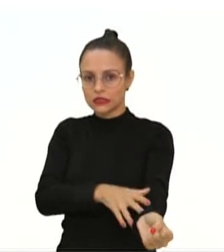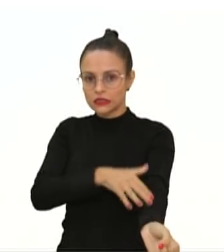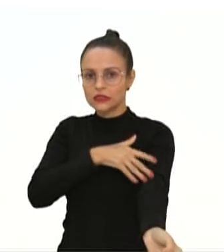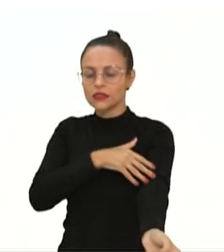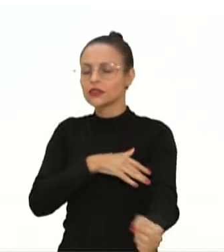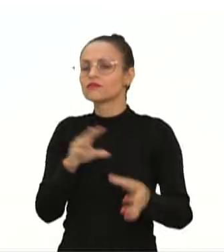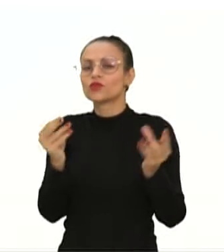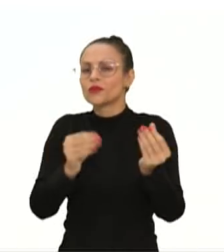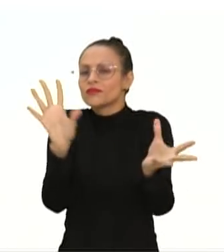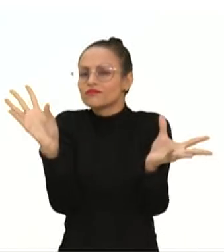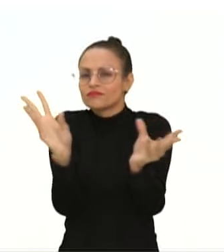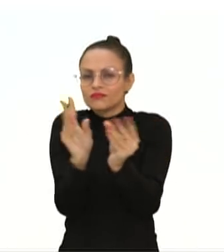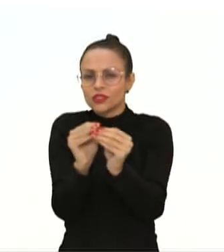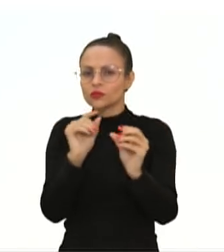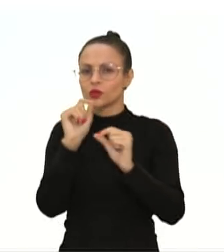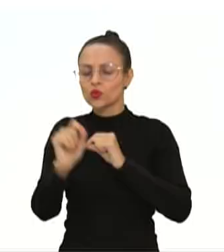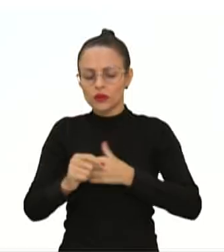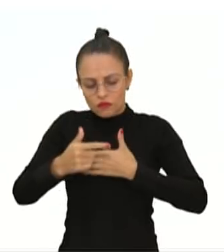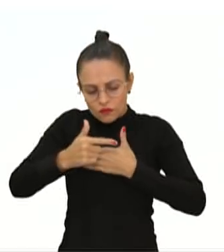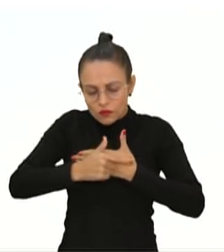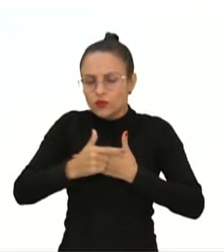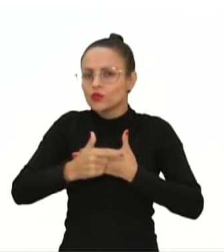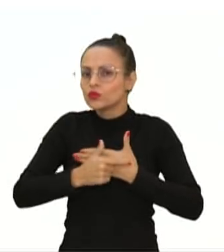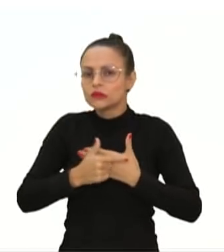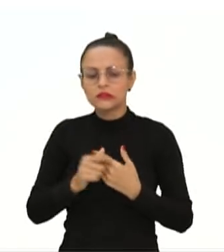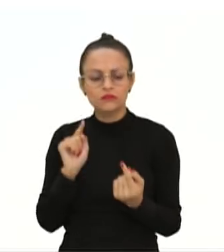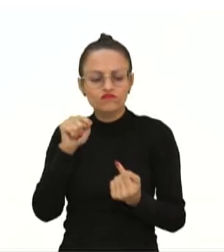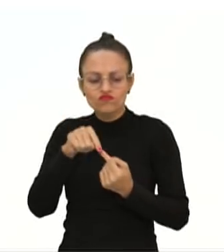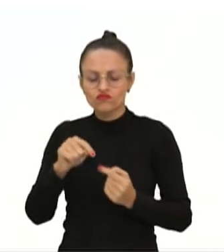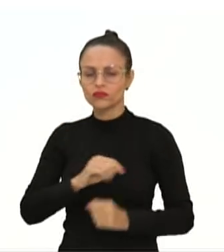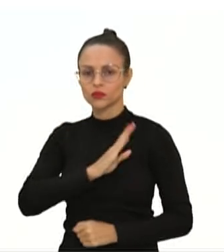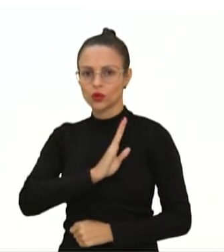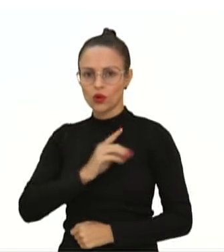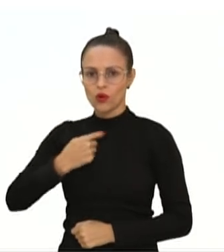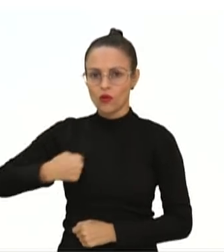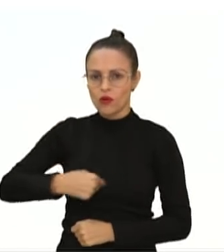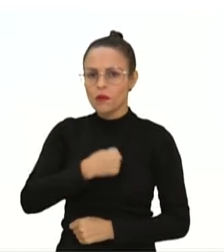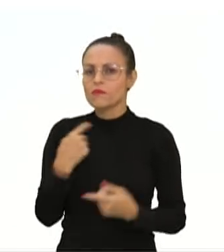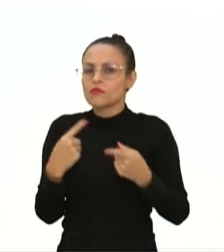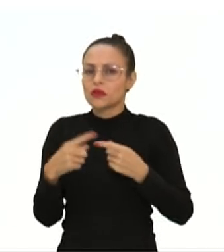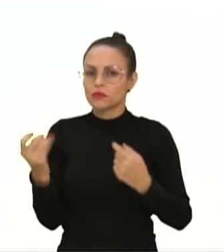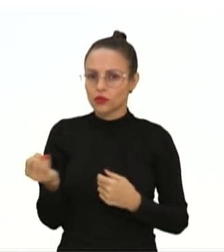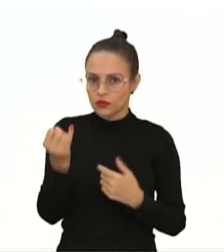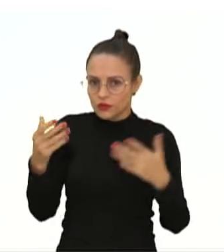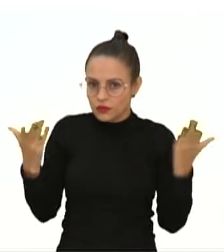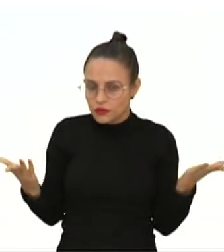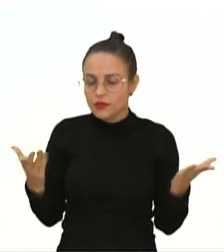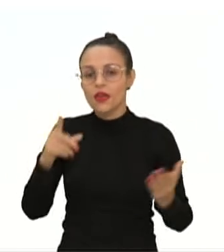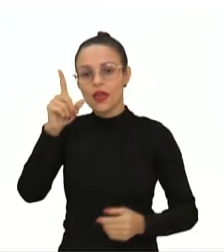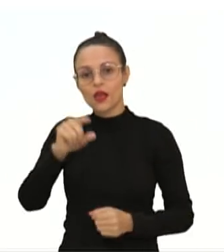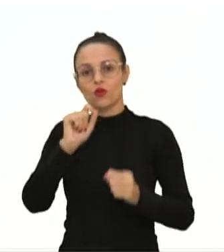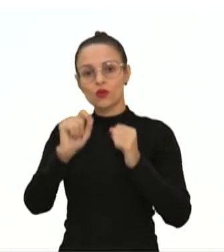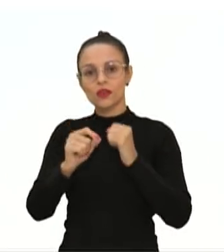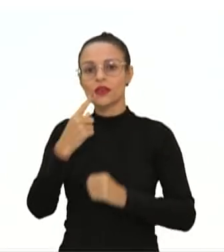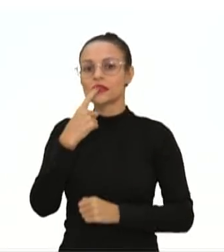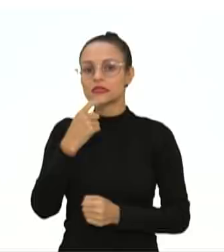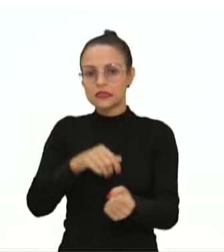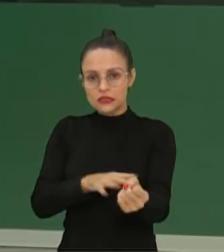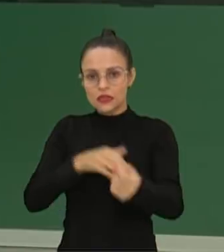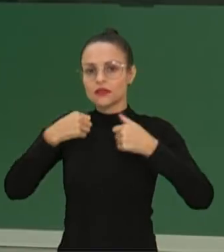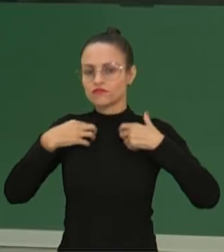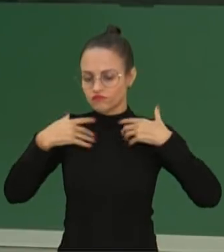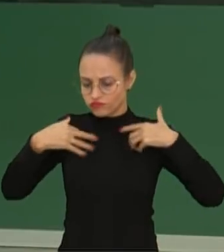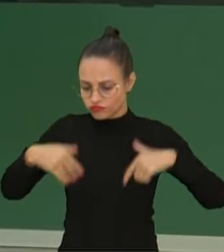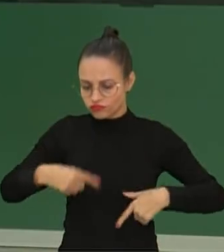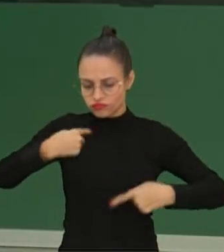forma resumida, quais são as funções do sistema cardiovascular? Por que ele é importante? É fazer o sangue circular,